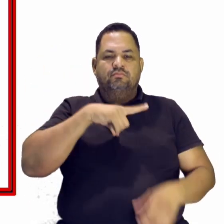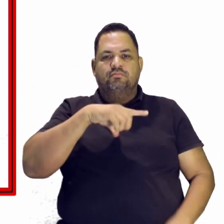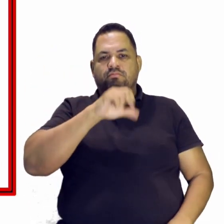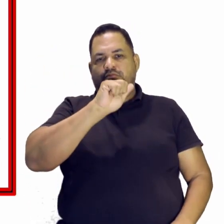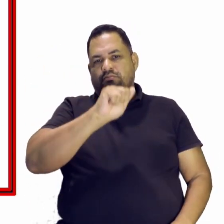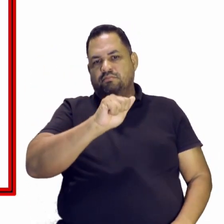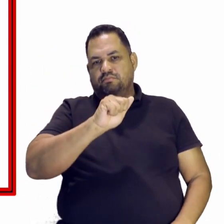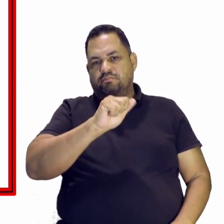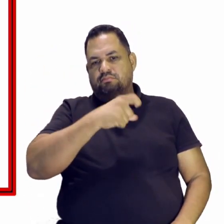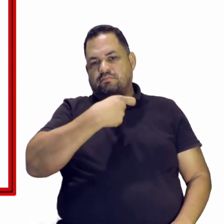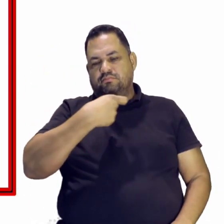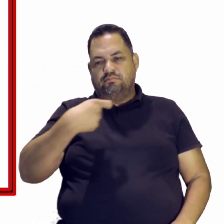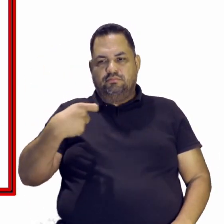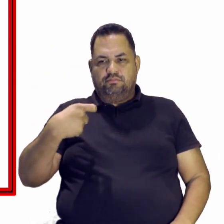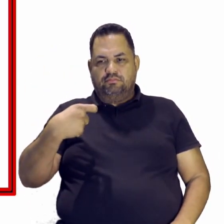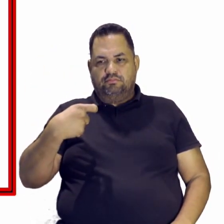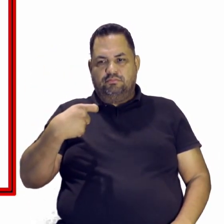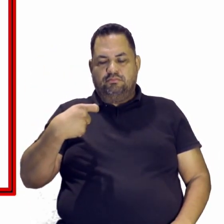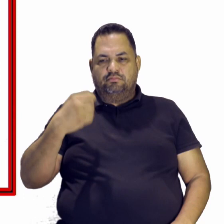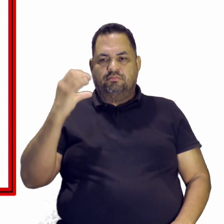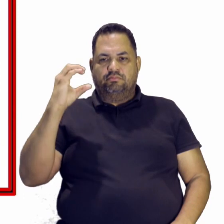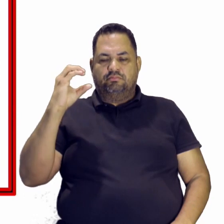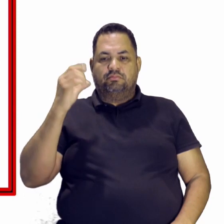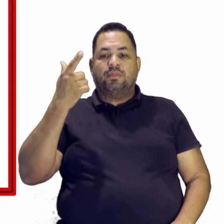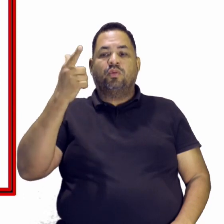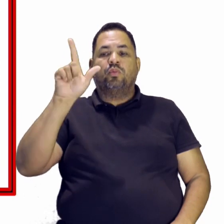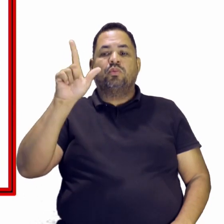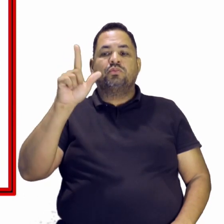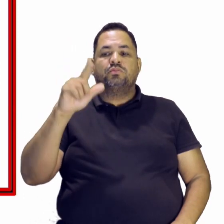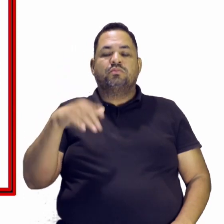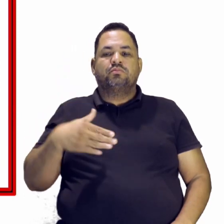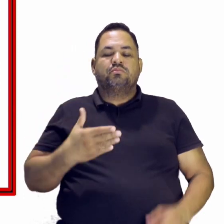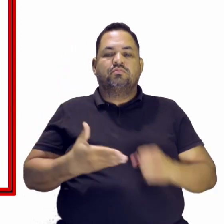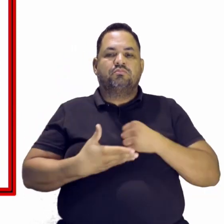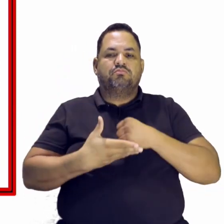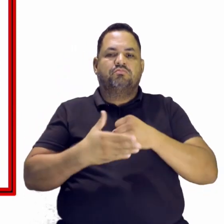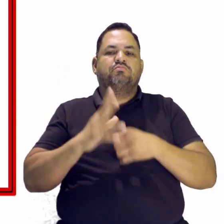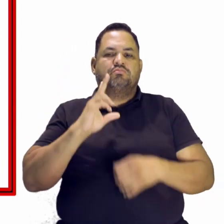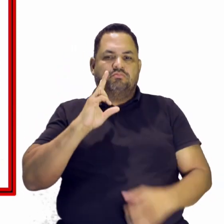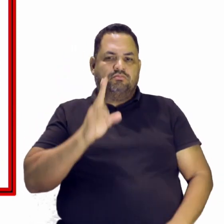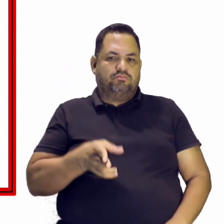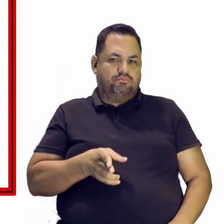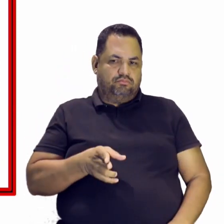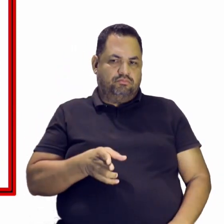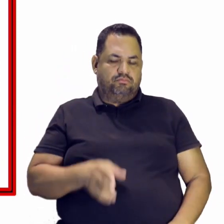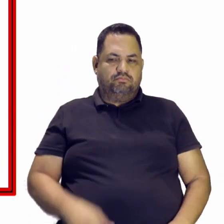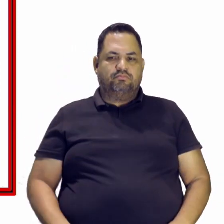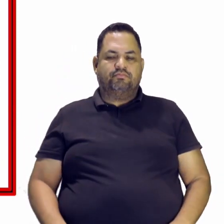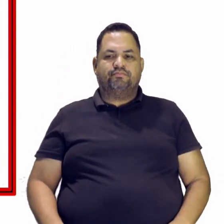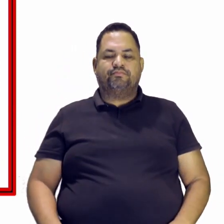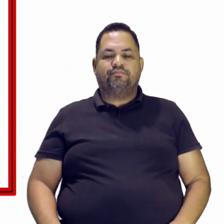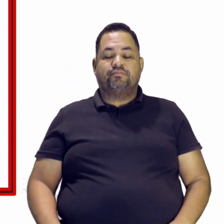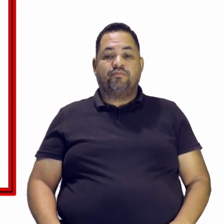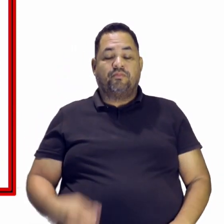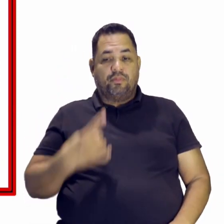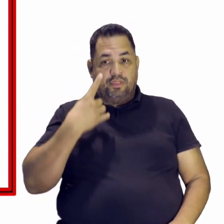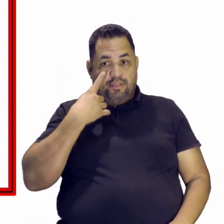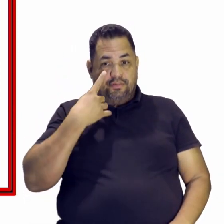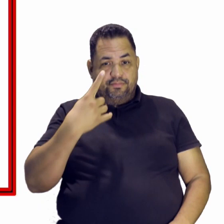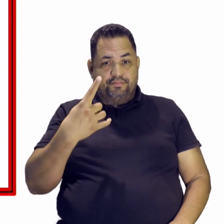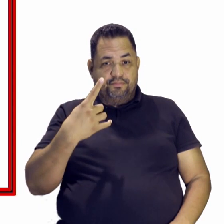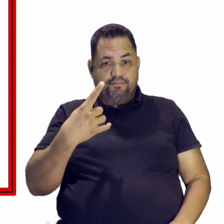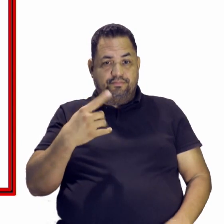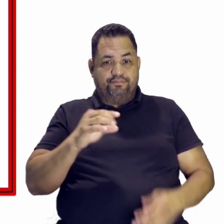tem o X e tem mais um outro, né? Que vai ser basicamente a mesma coisa, tá? Você vai